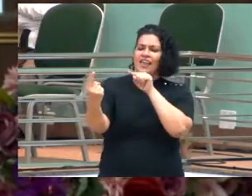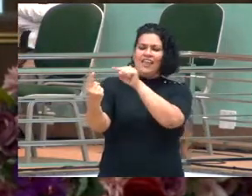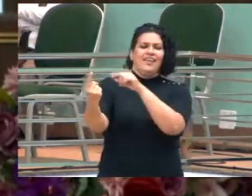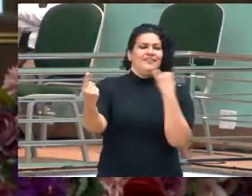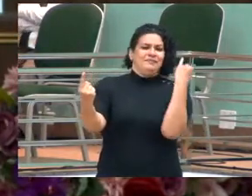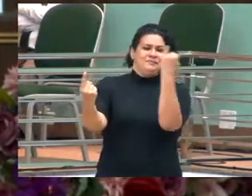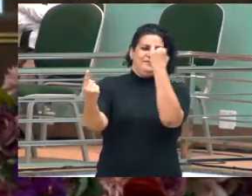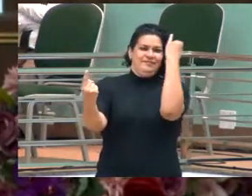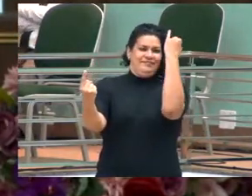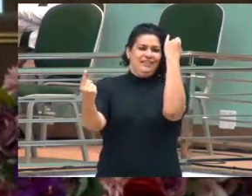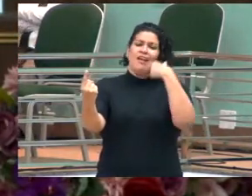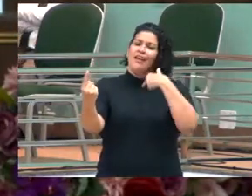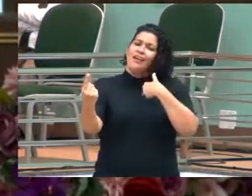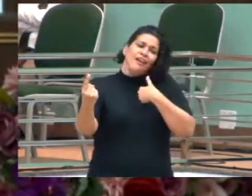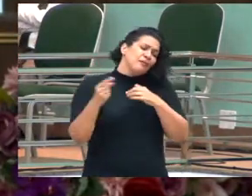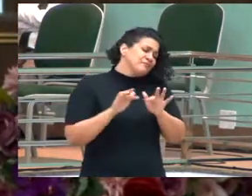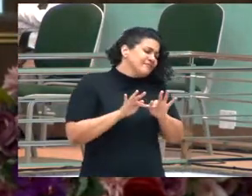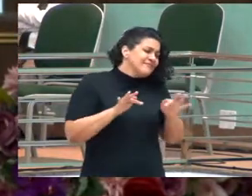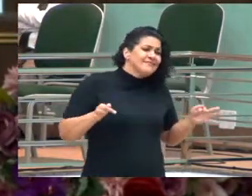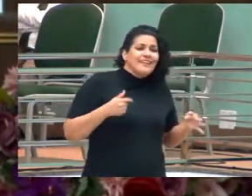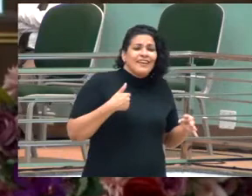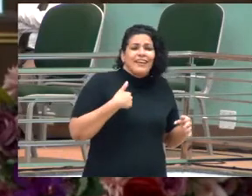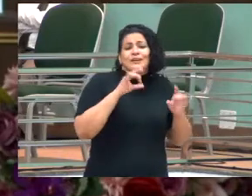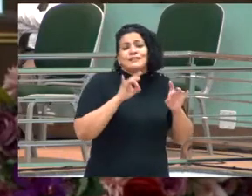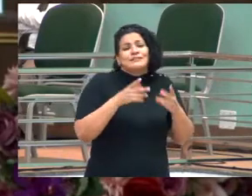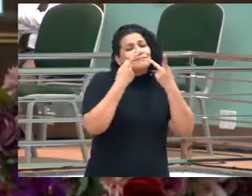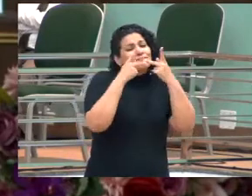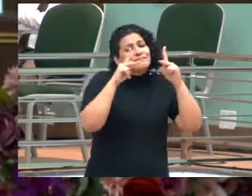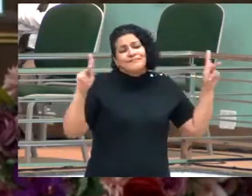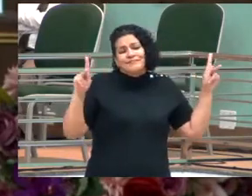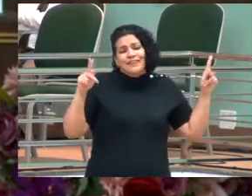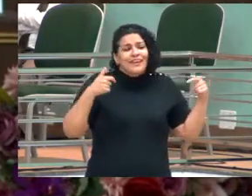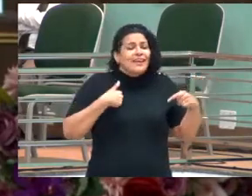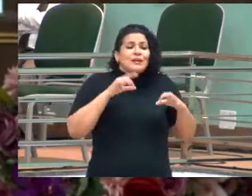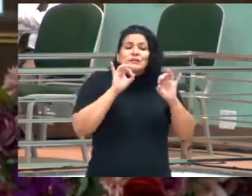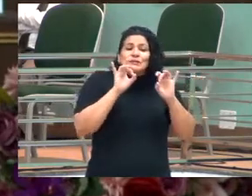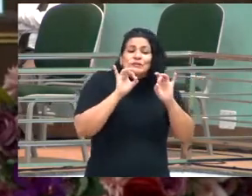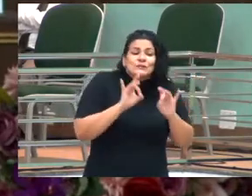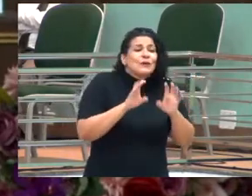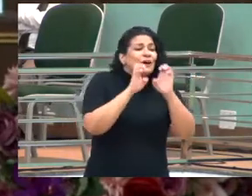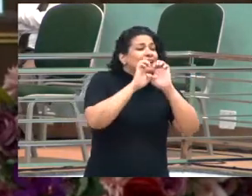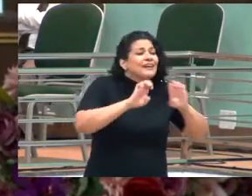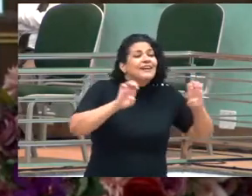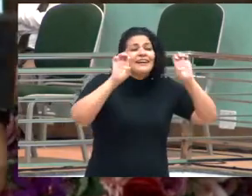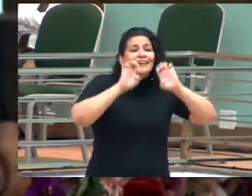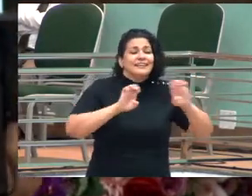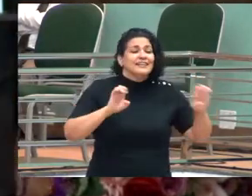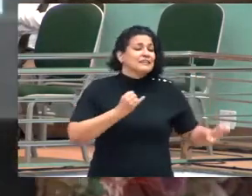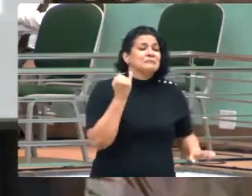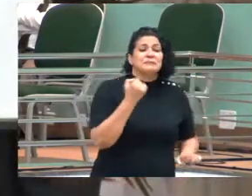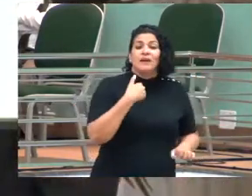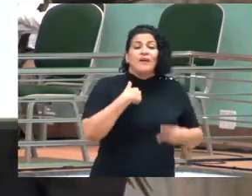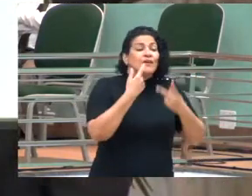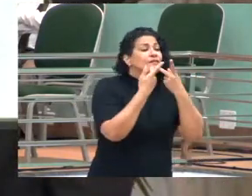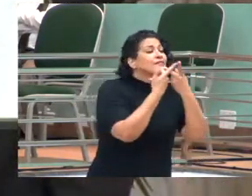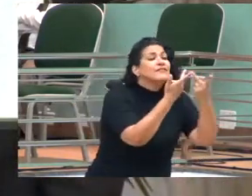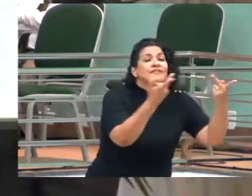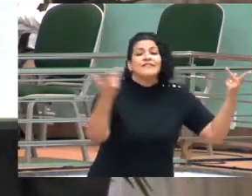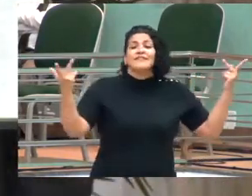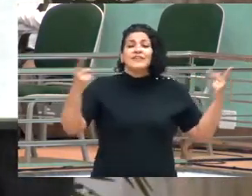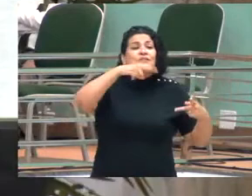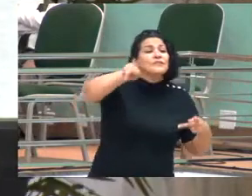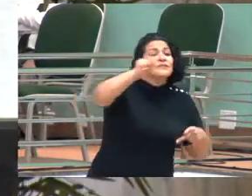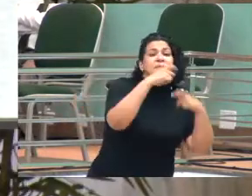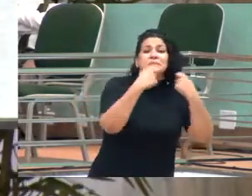minha mensagem era dura. A minha mensagem era realmente sobre arrependimento.